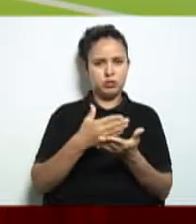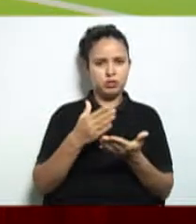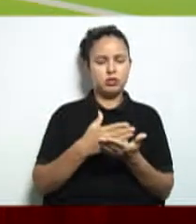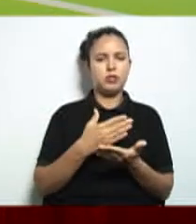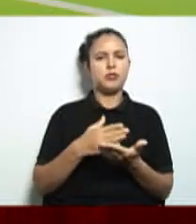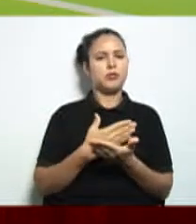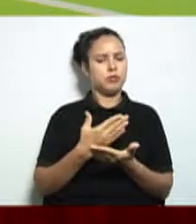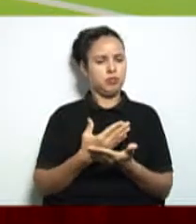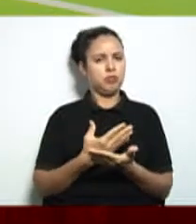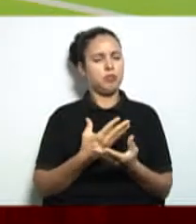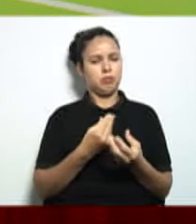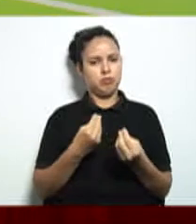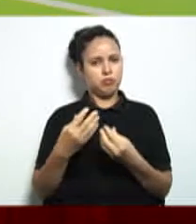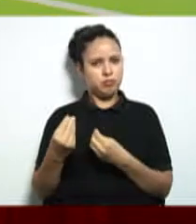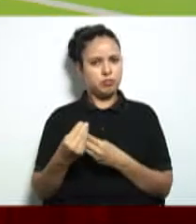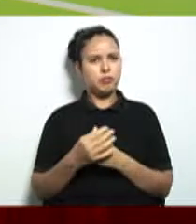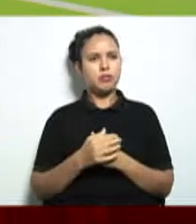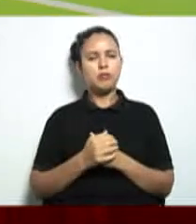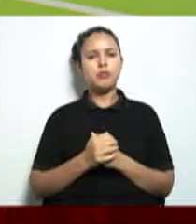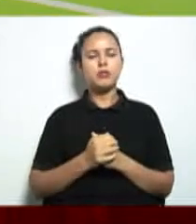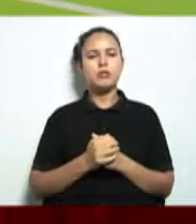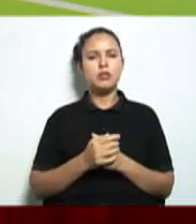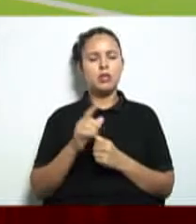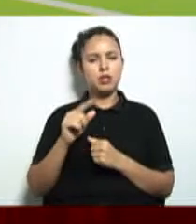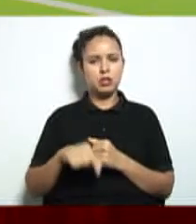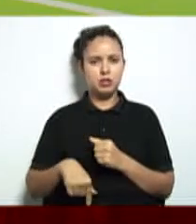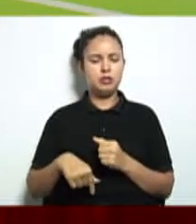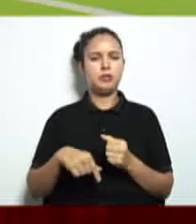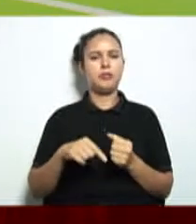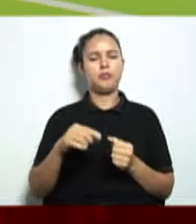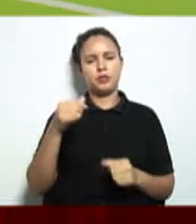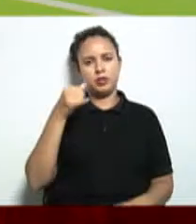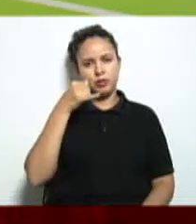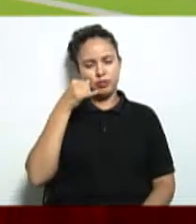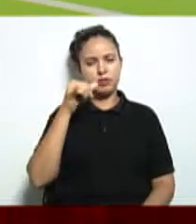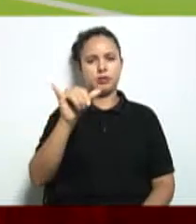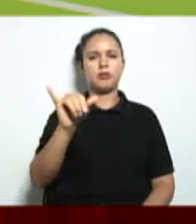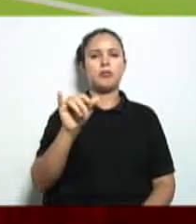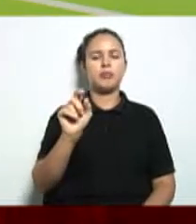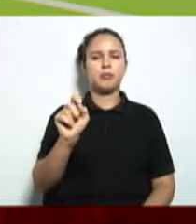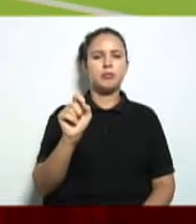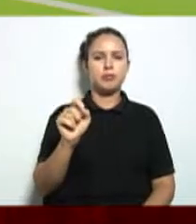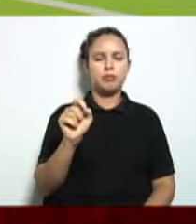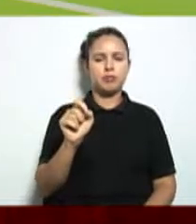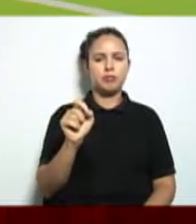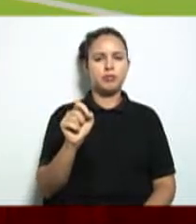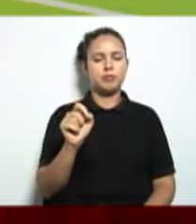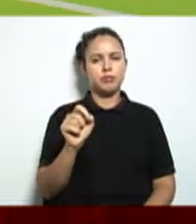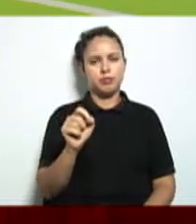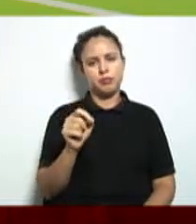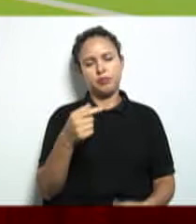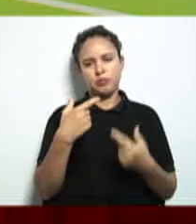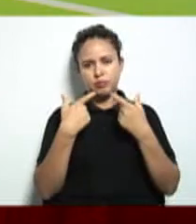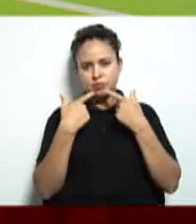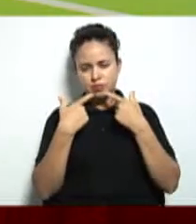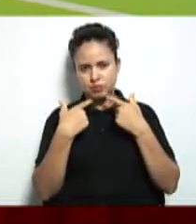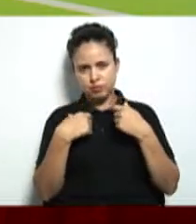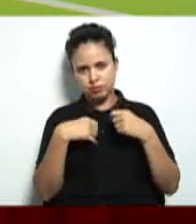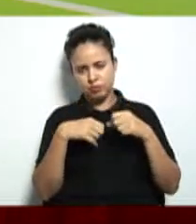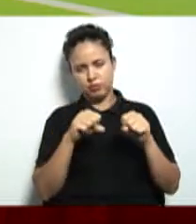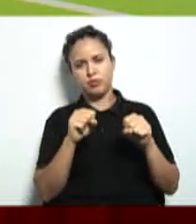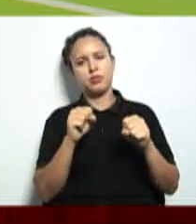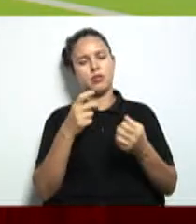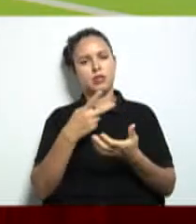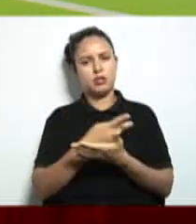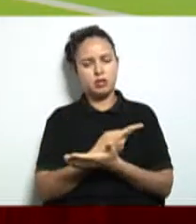páginas. E esse padrão, de evitar as contrações aí da linguagem,